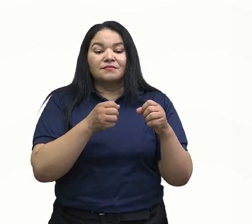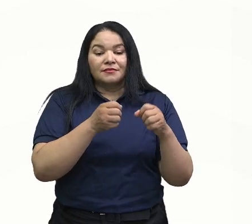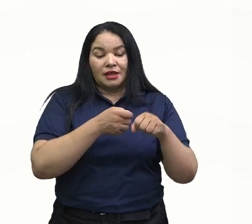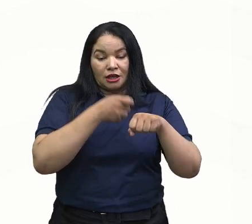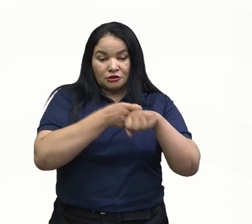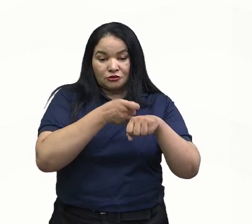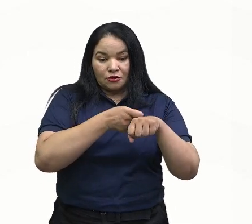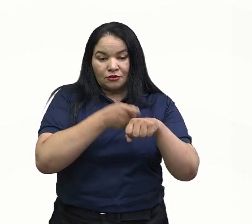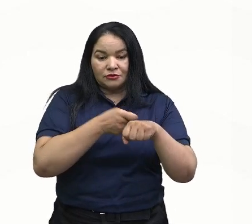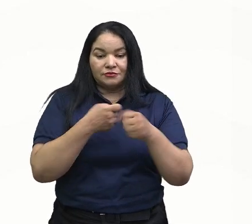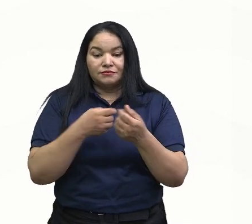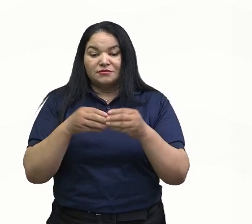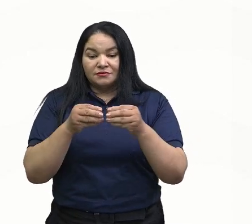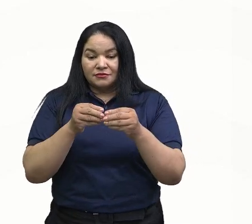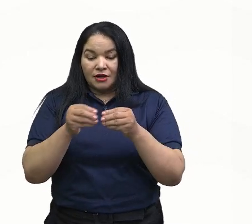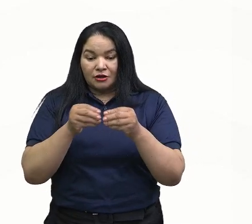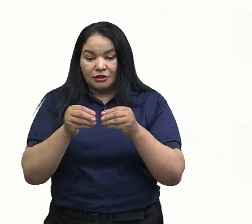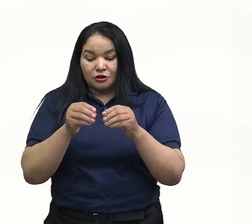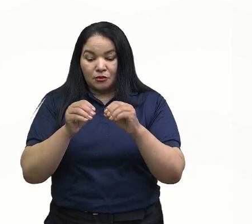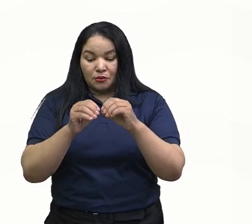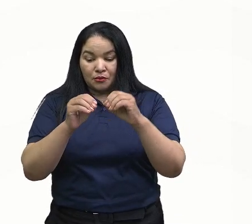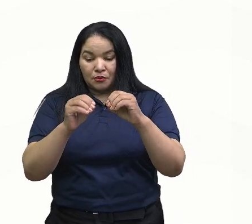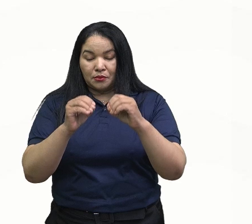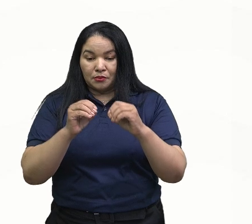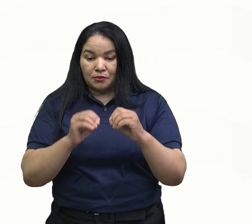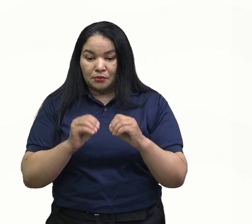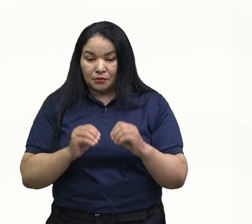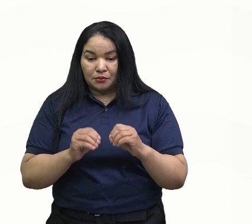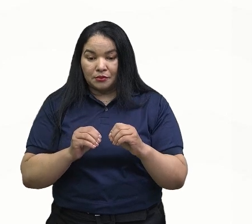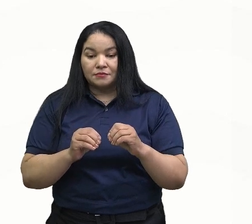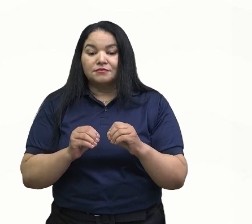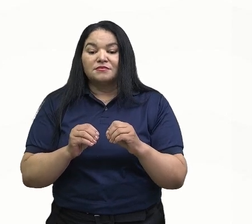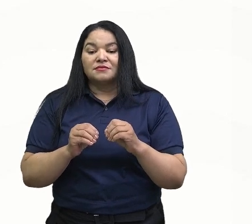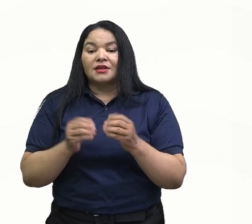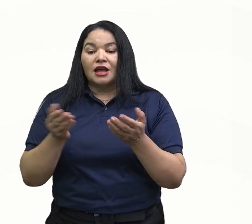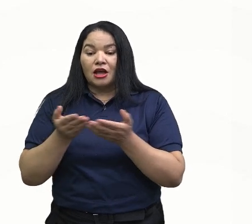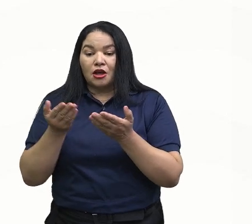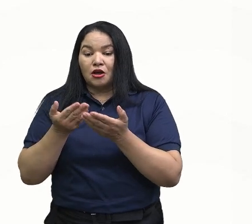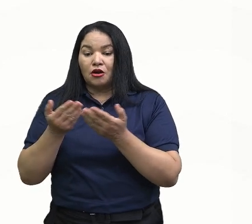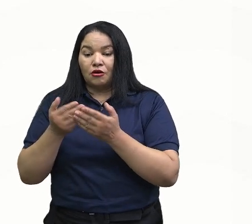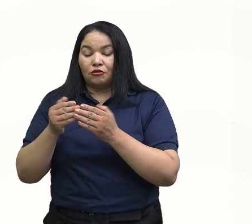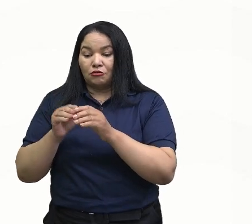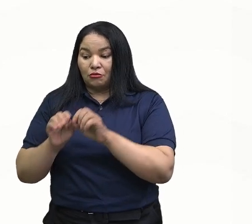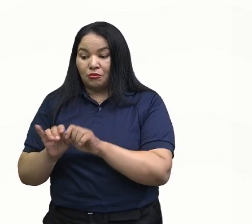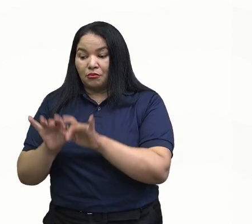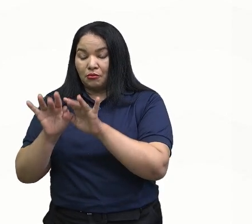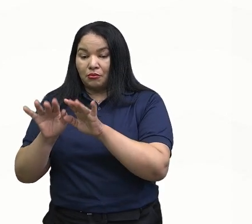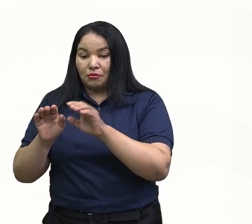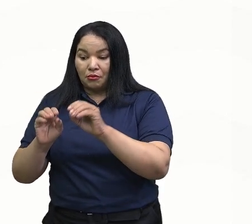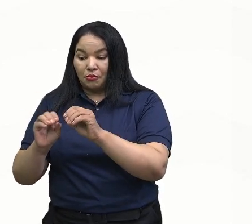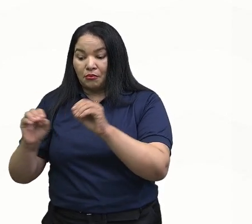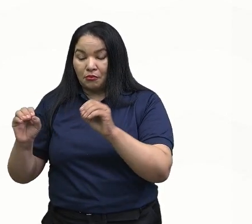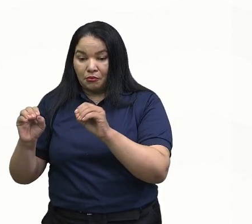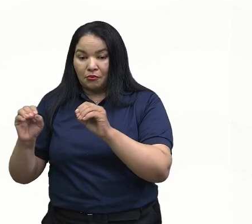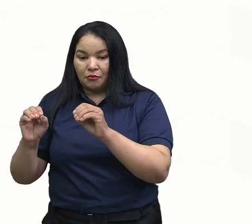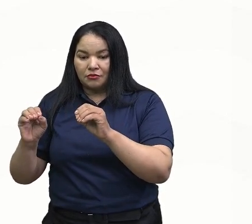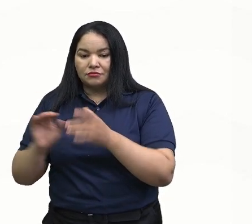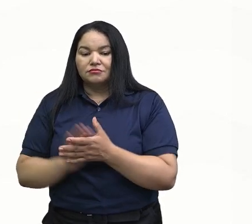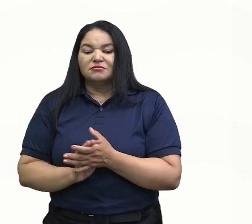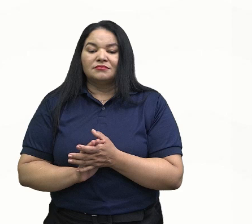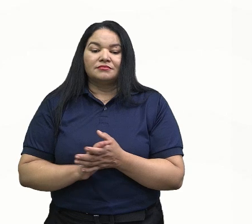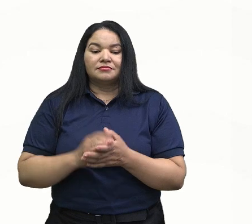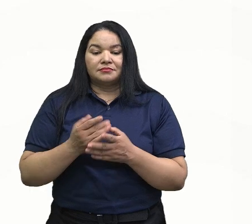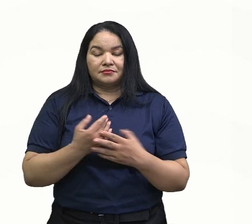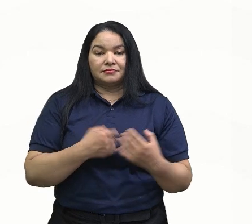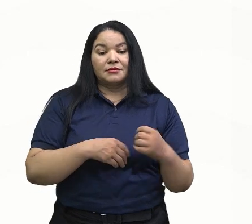E aí, aqui, elas estão totalmente afastadas uma das outras. Esse é o sólido, esse é o líquido e esse é